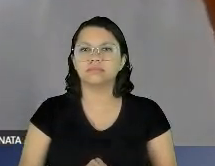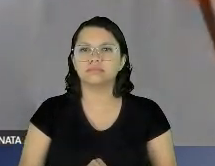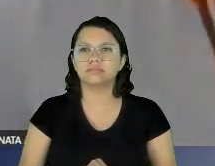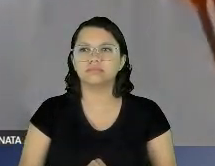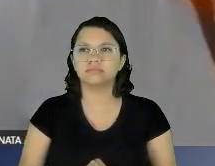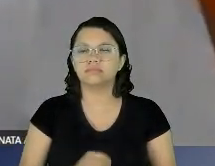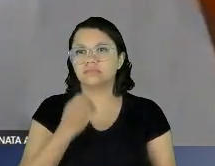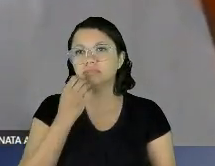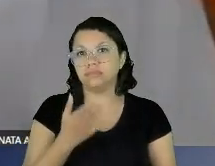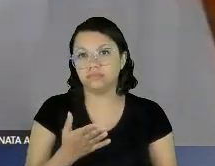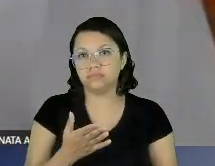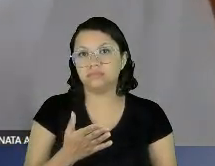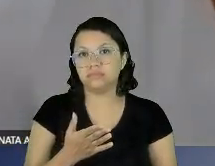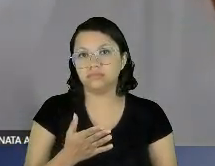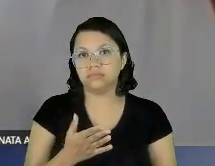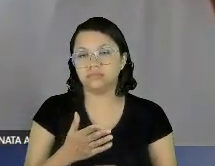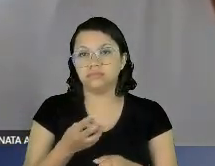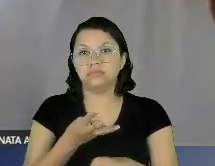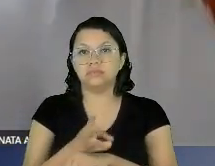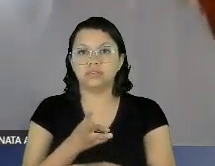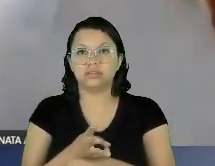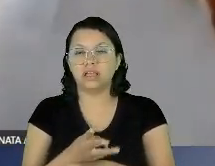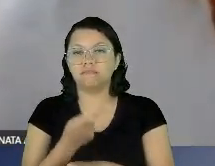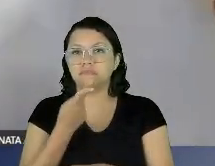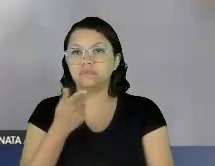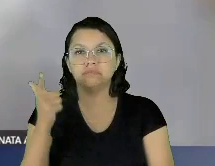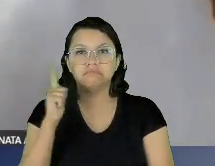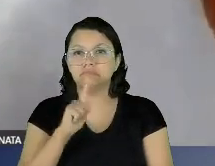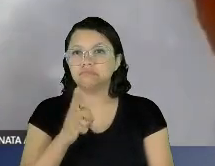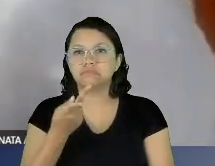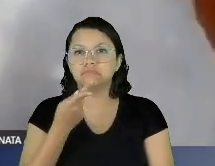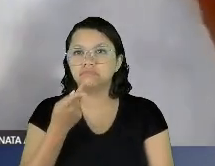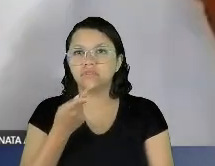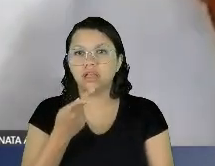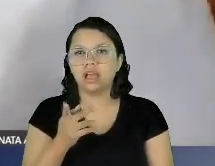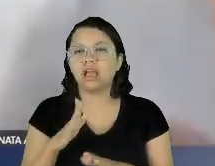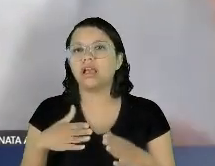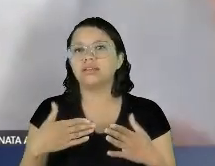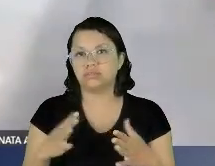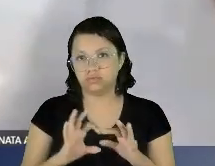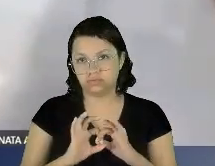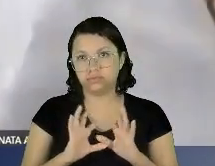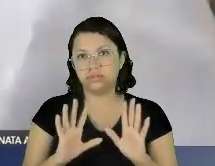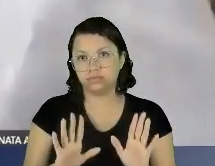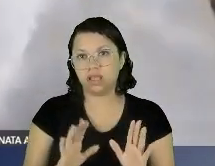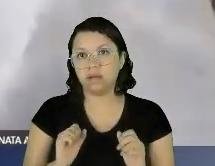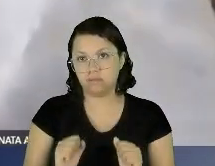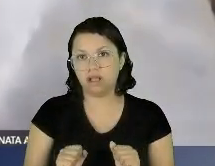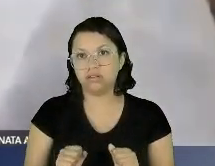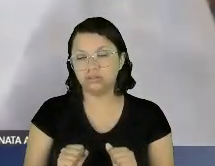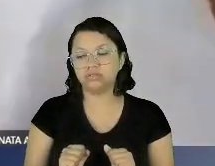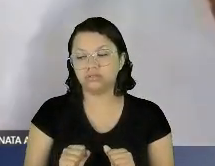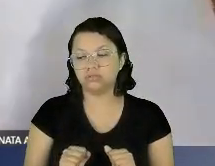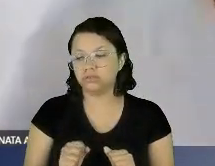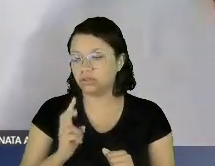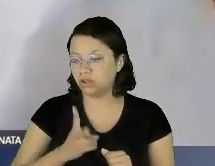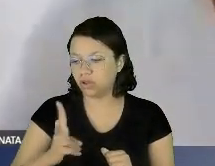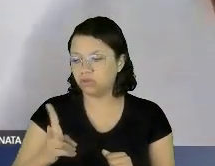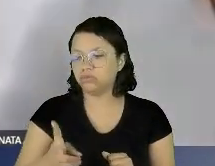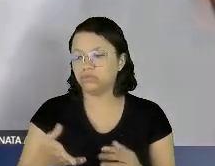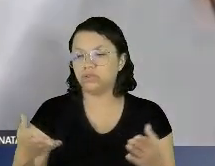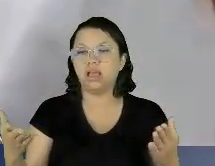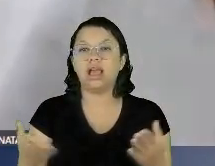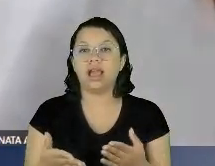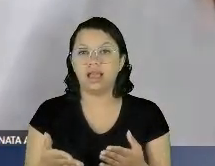Bom, a doutora Nálida mandou um WhatsApp aqui, disse que não está conseguindo falar. Eu vou tomar a liberdade aqui, então, de dar continuidade ao